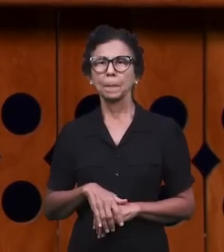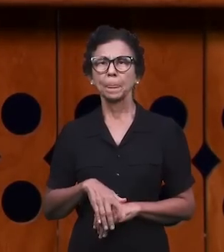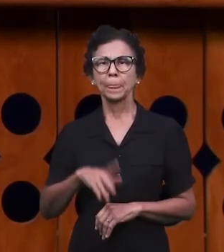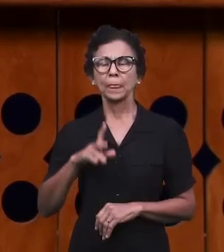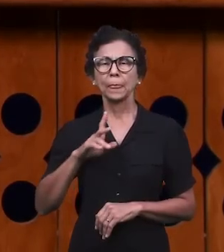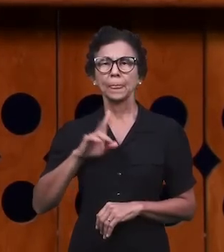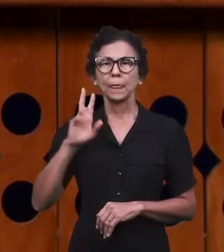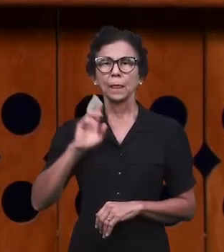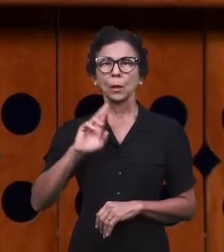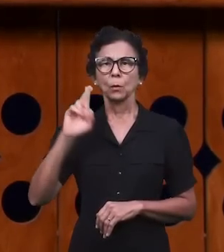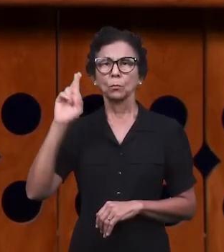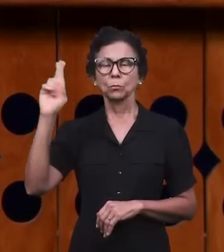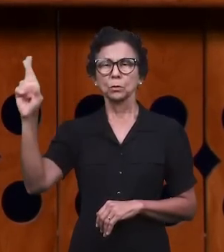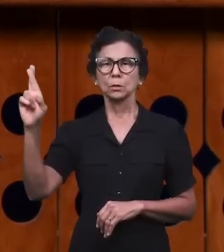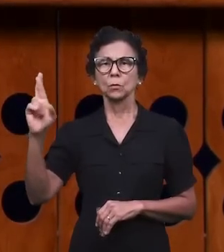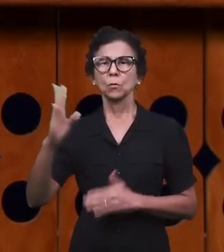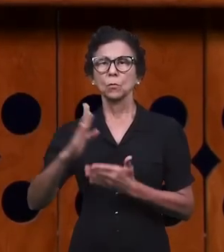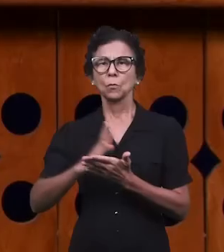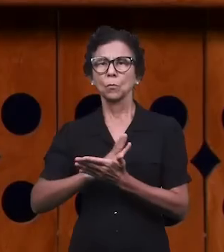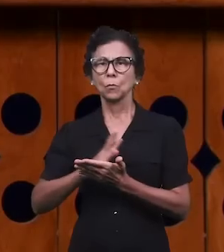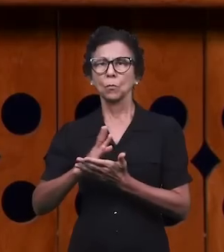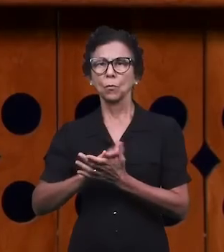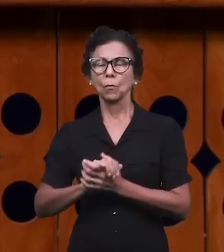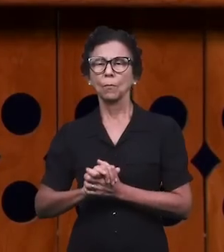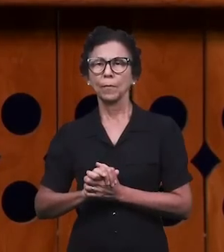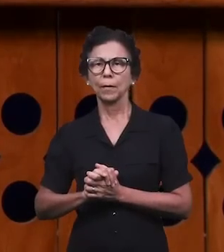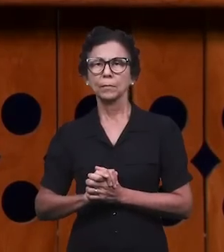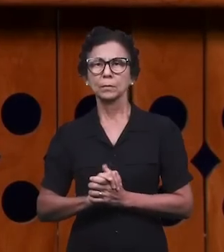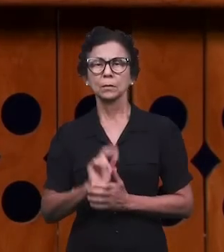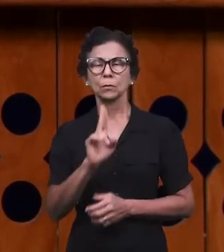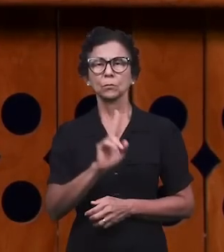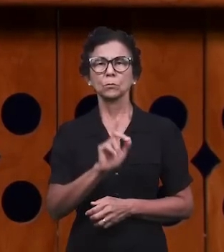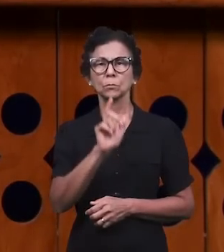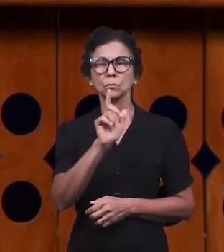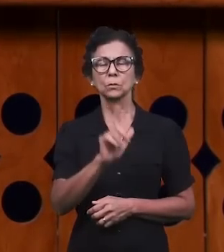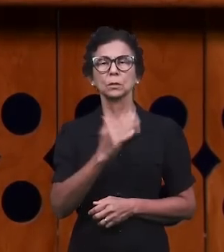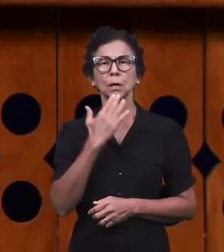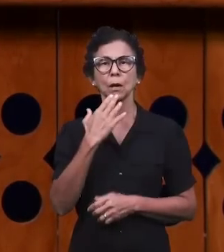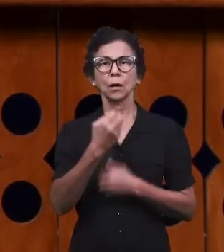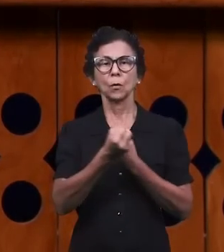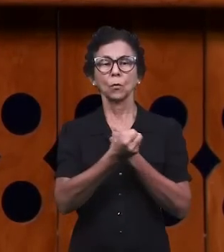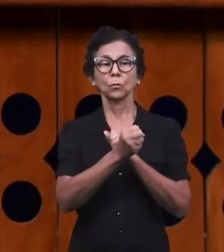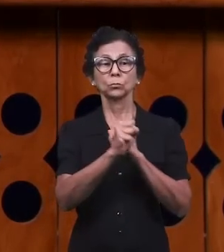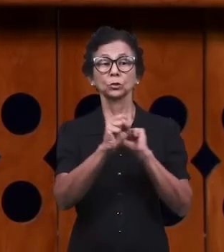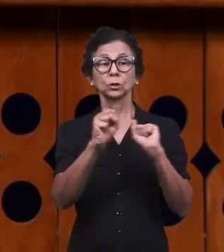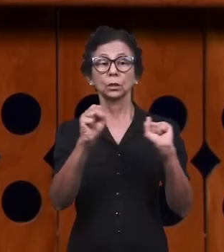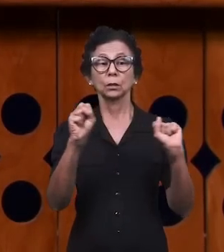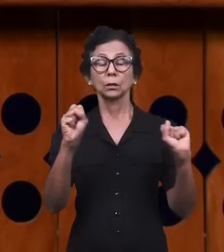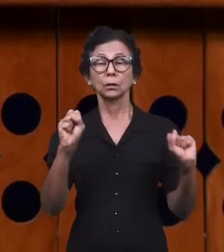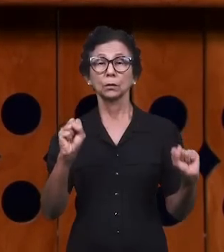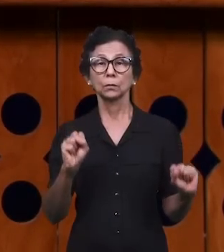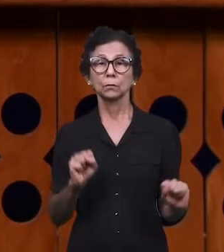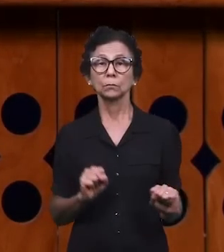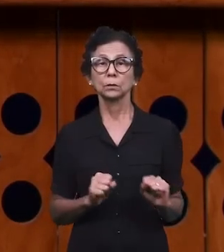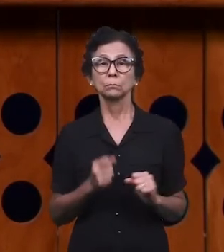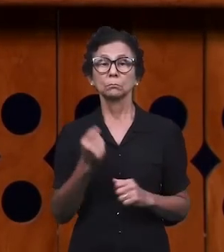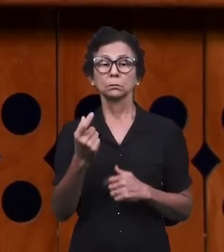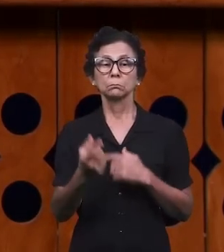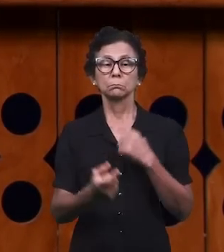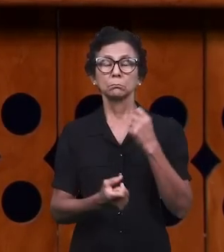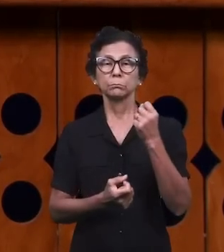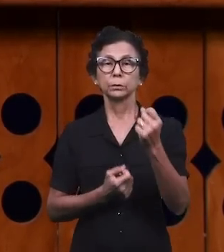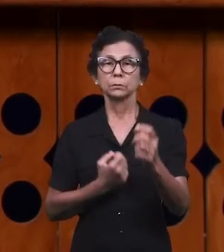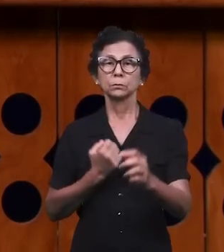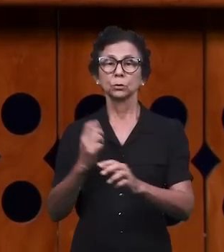plano dele, através da vida de Sansão. Então, o Senhor o impelia de quando em quando para